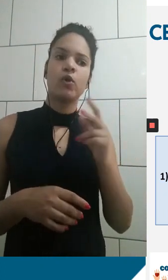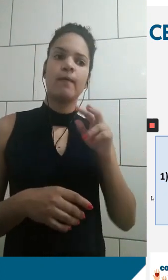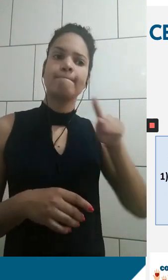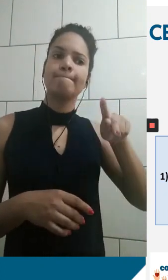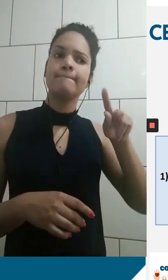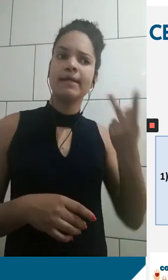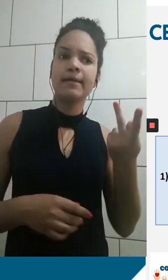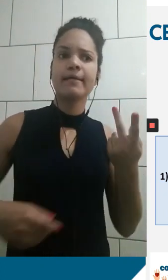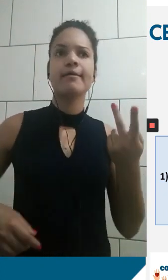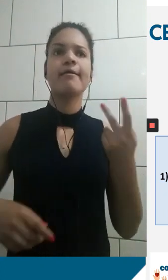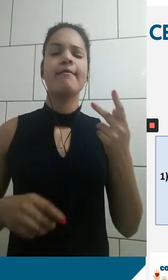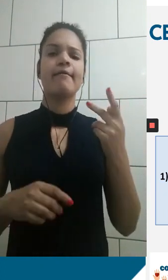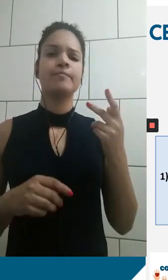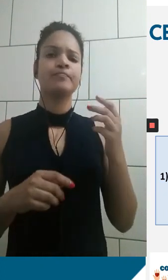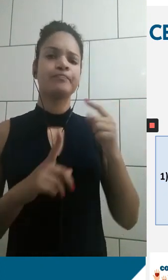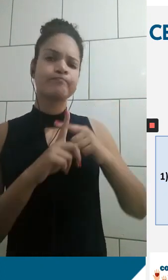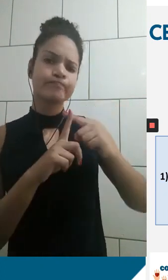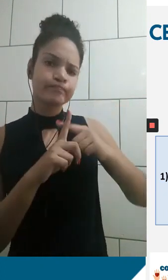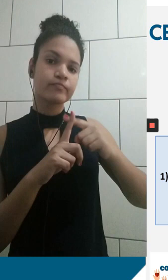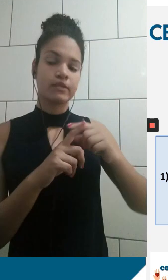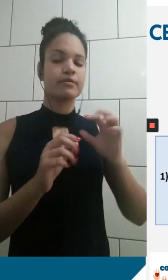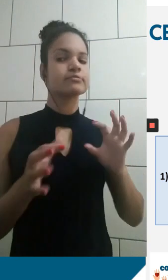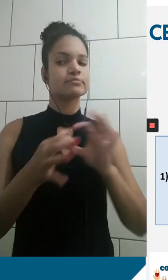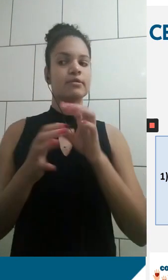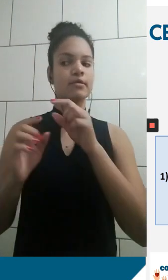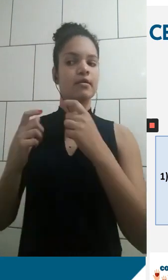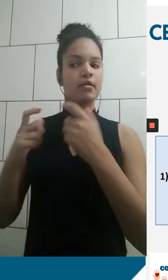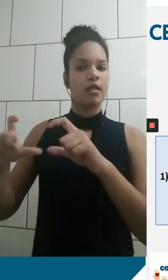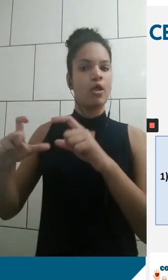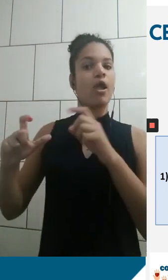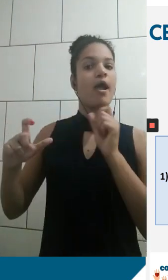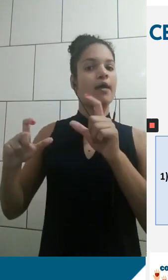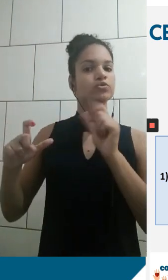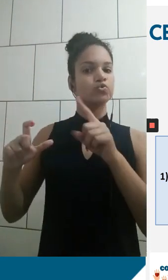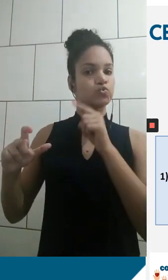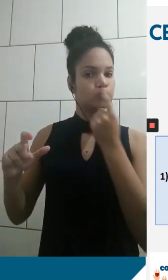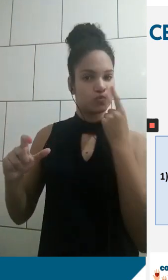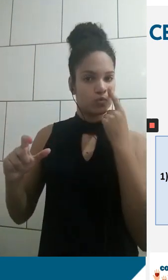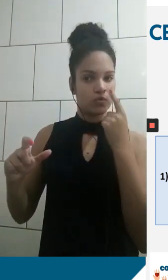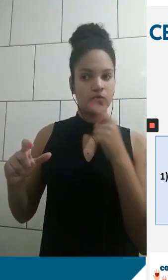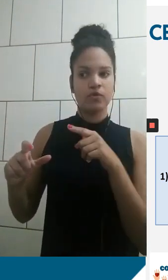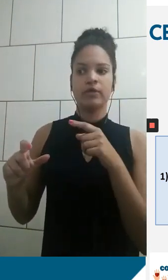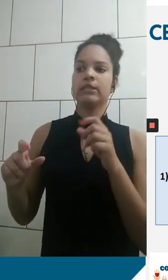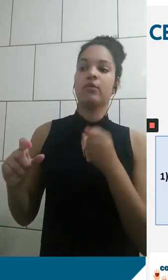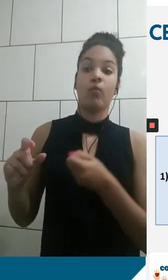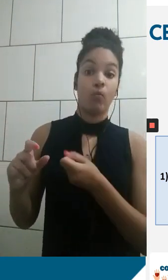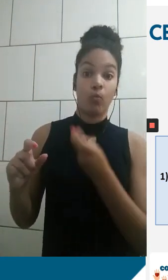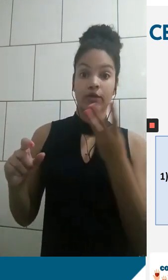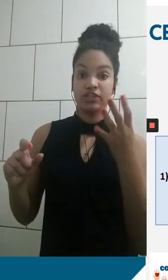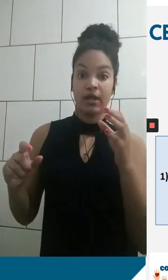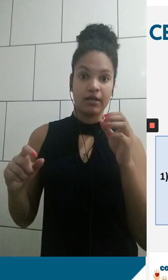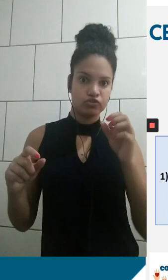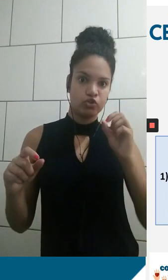esse quadradinho aqui em azul. Então, concentração de substratos, se você aumenta, tem muitos exercícios, né,